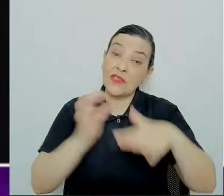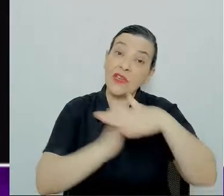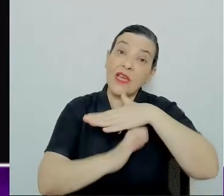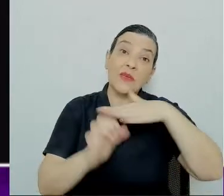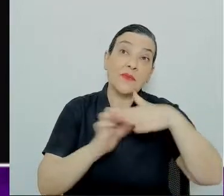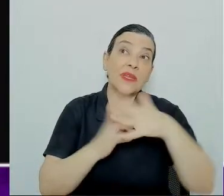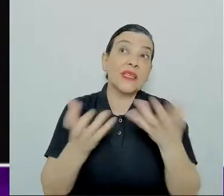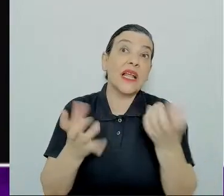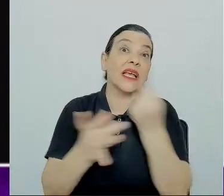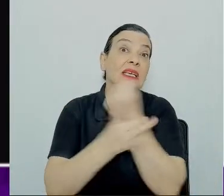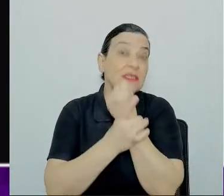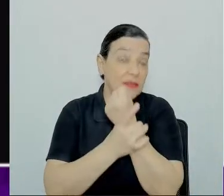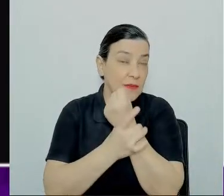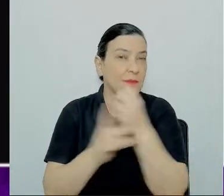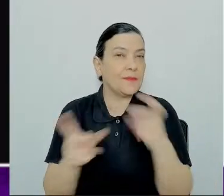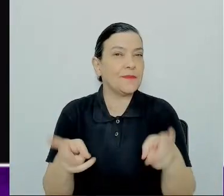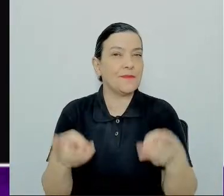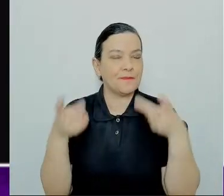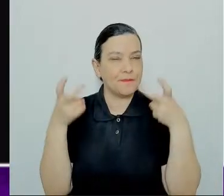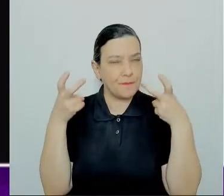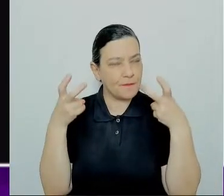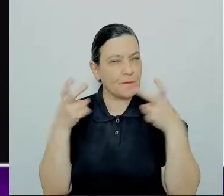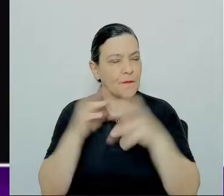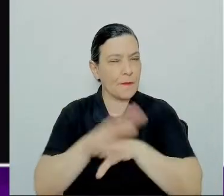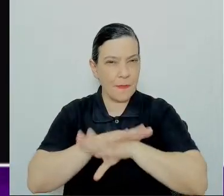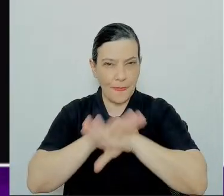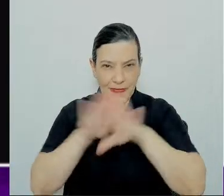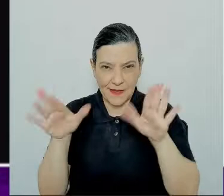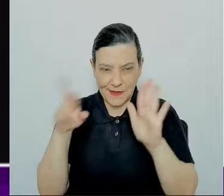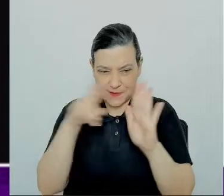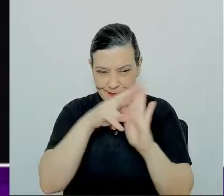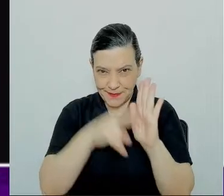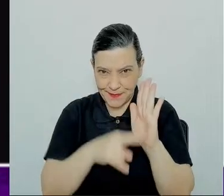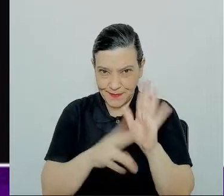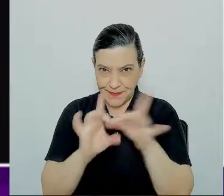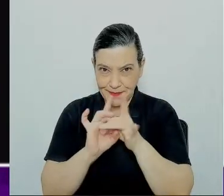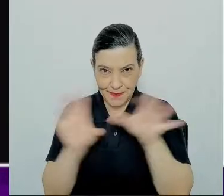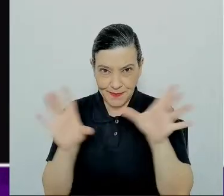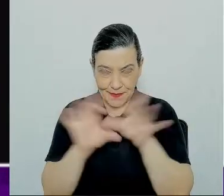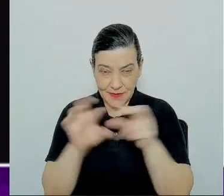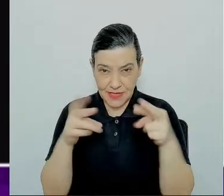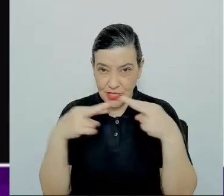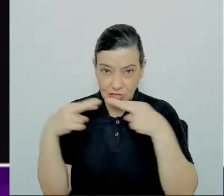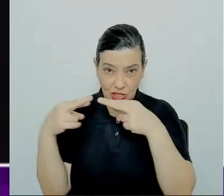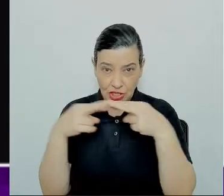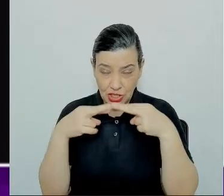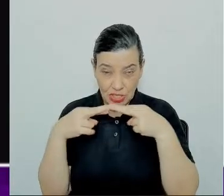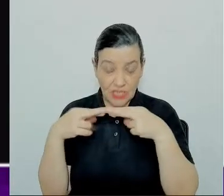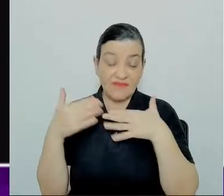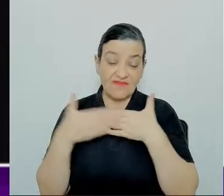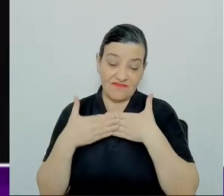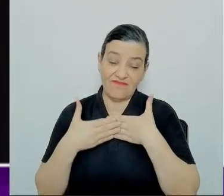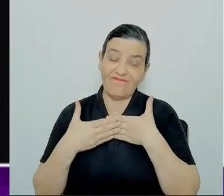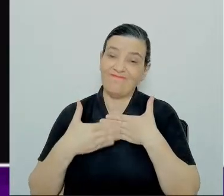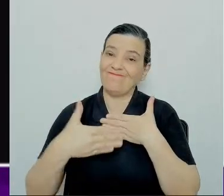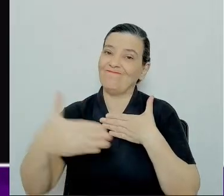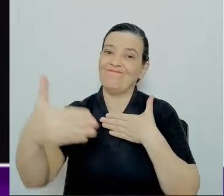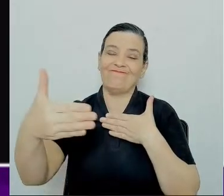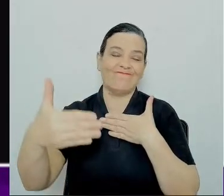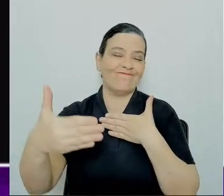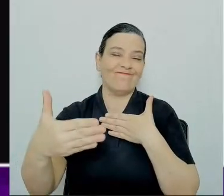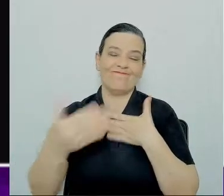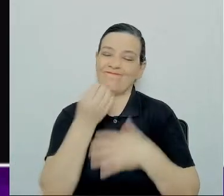segurança. Mas perceba que se basear apenas em regras de permissionamento de rede, vai chegar um momento que isso não vai ser o